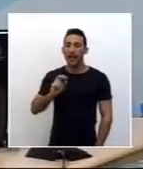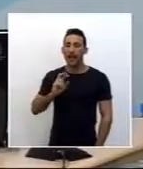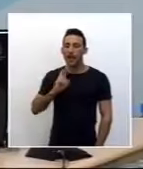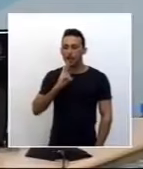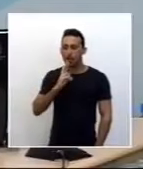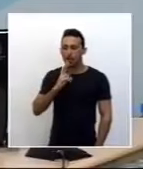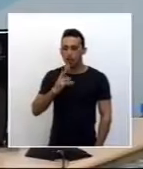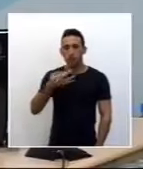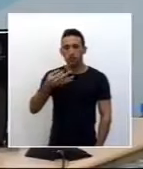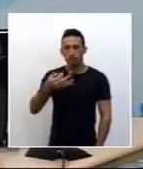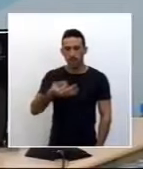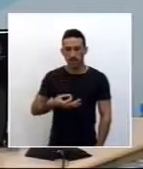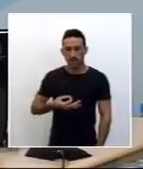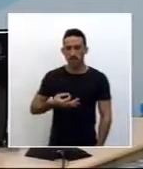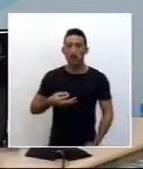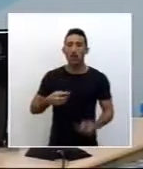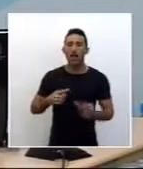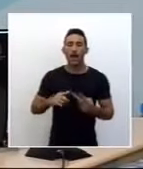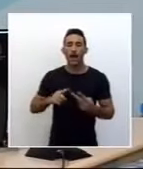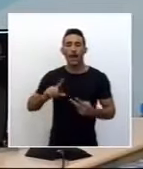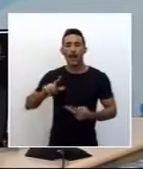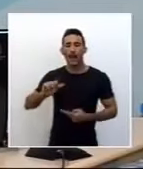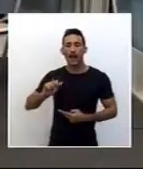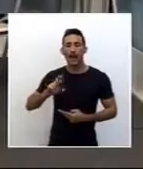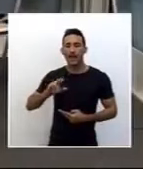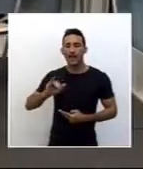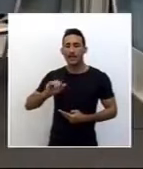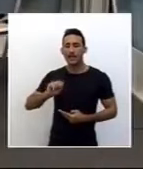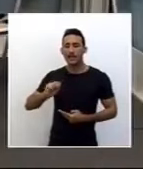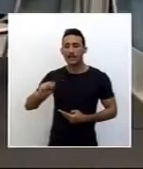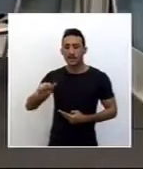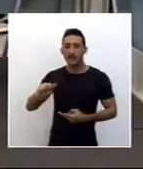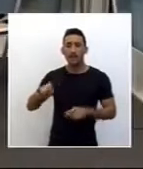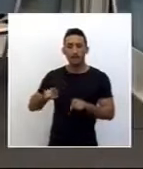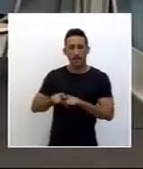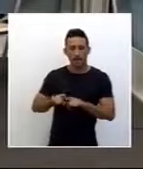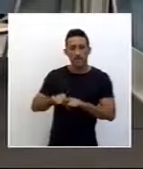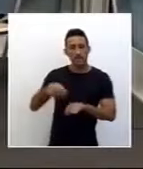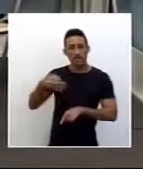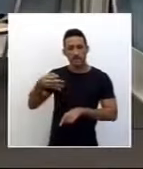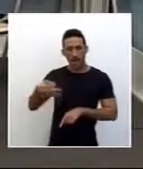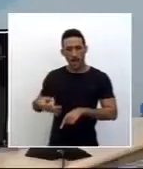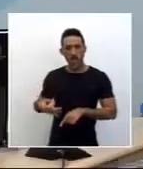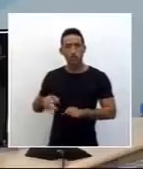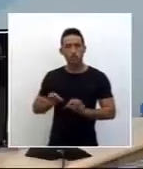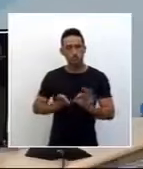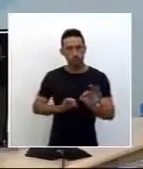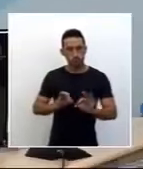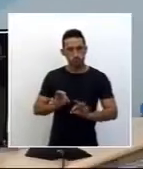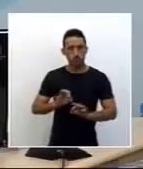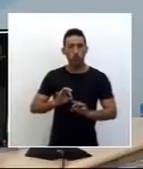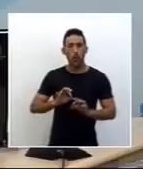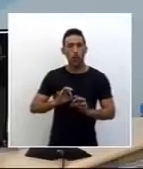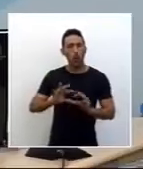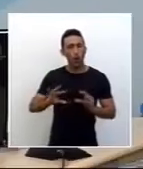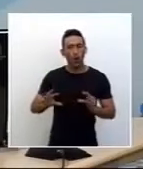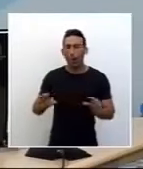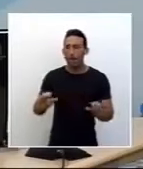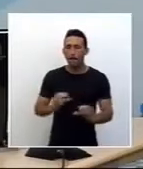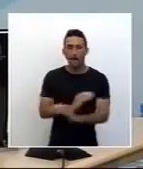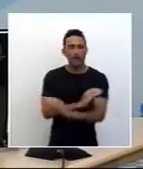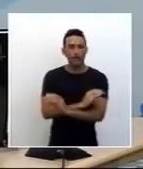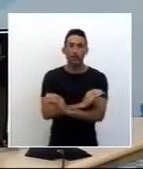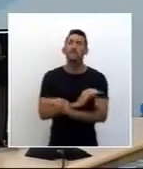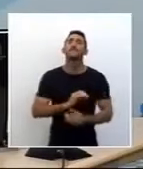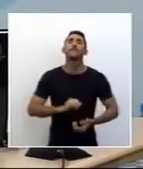bonitinho completo o ok vote Espírita pensando organization that for Texas